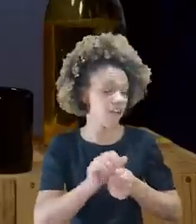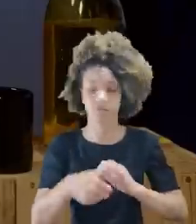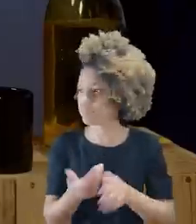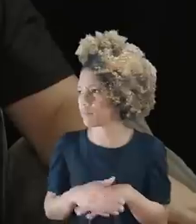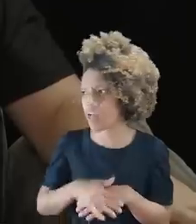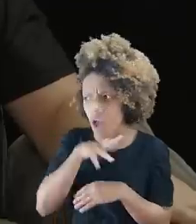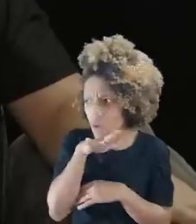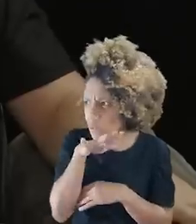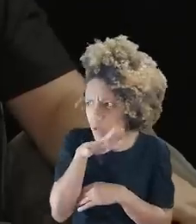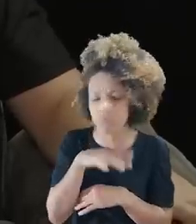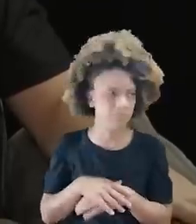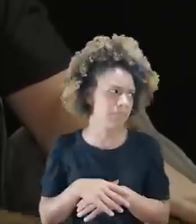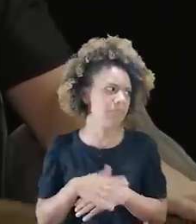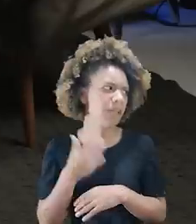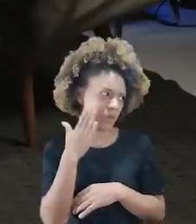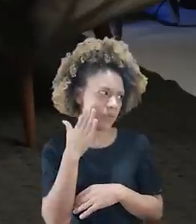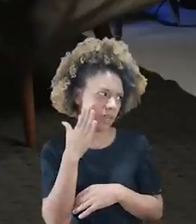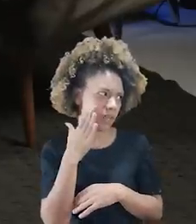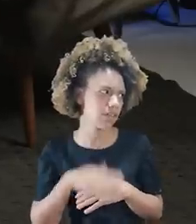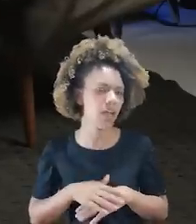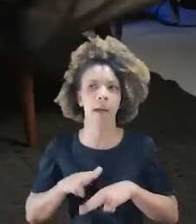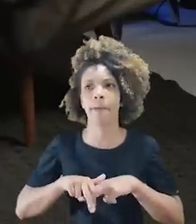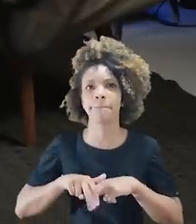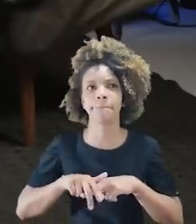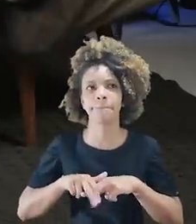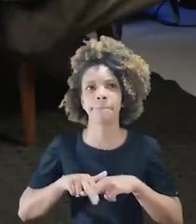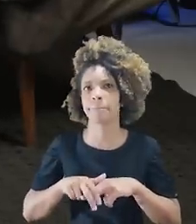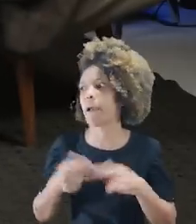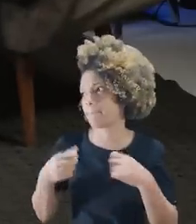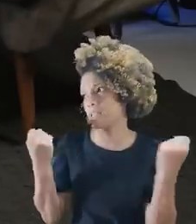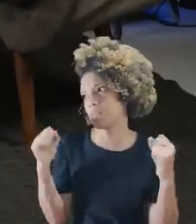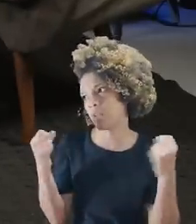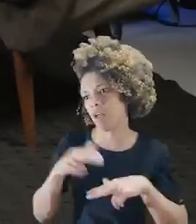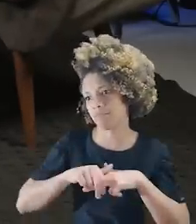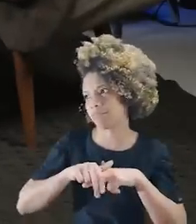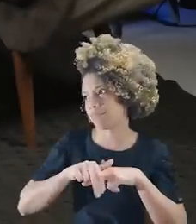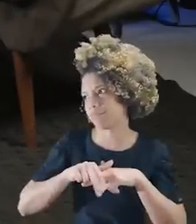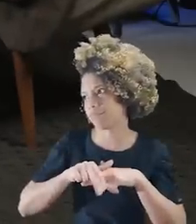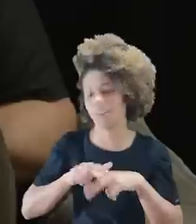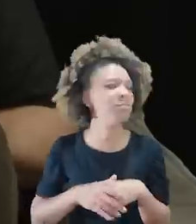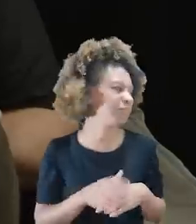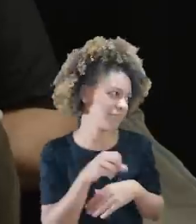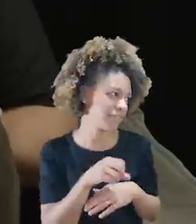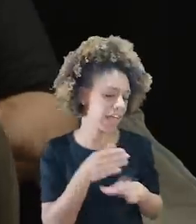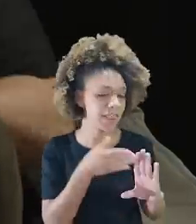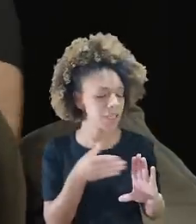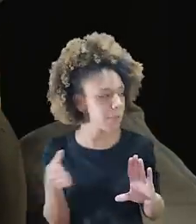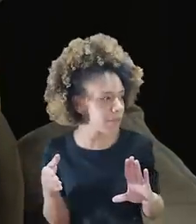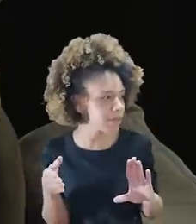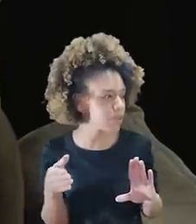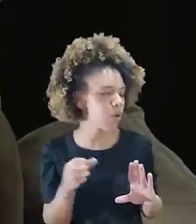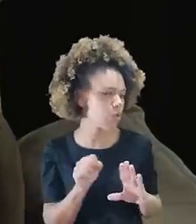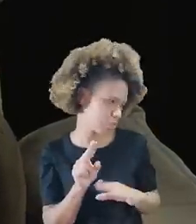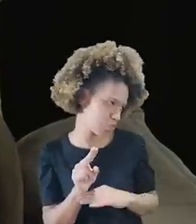louco é louco el sei disso mexe a perna bhar né porque as pernas nesse nesse período su